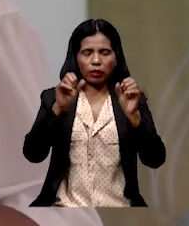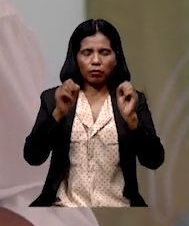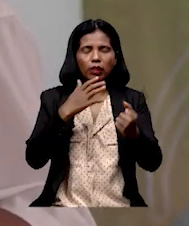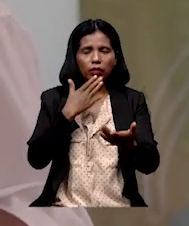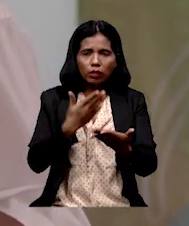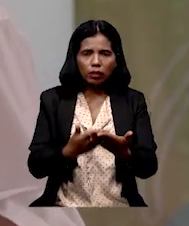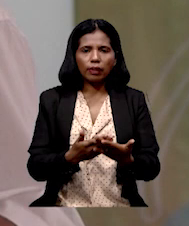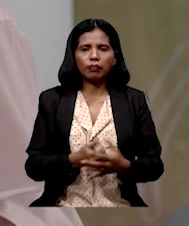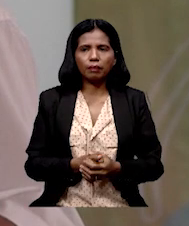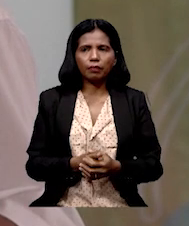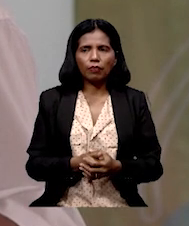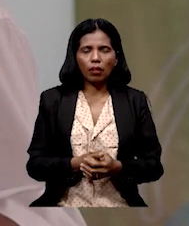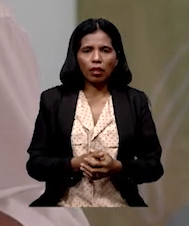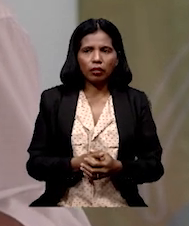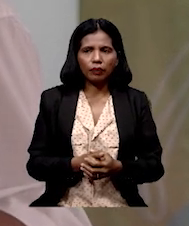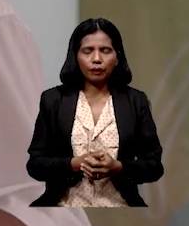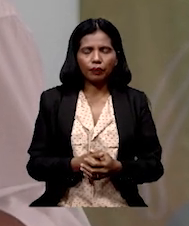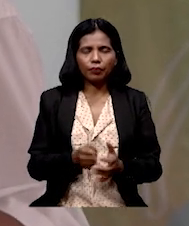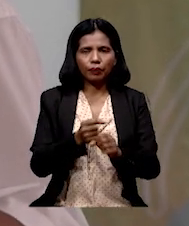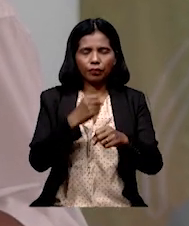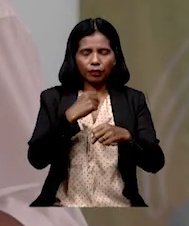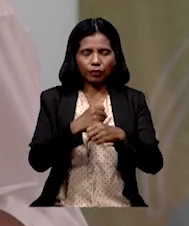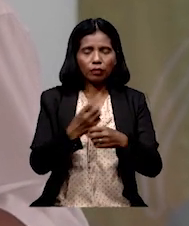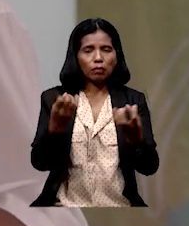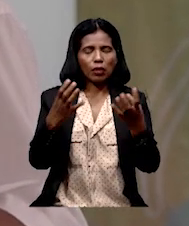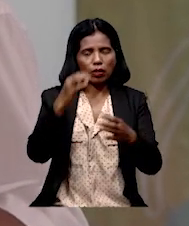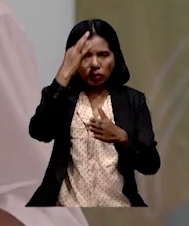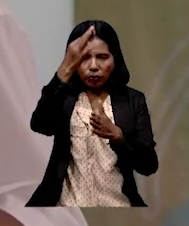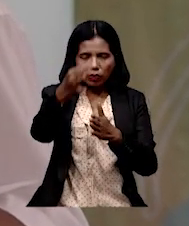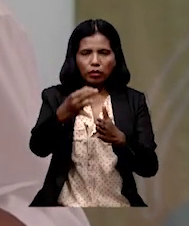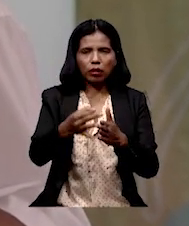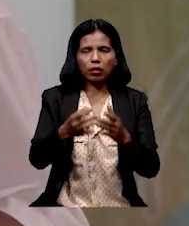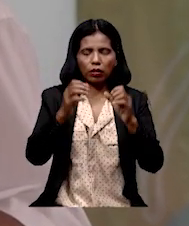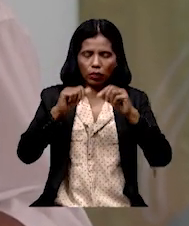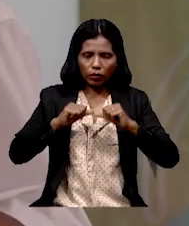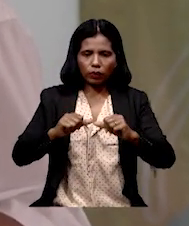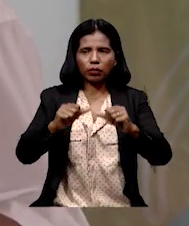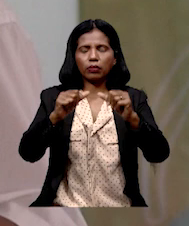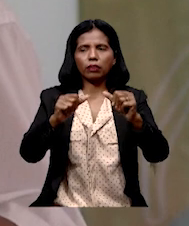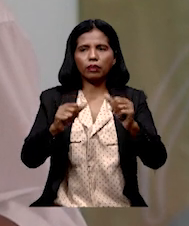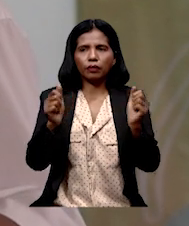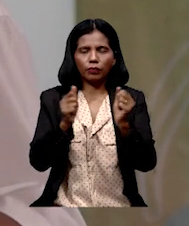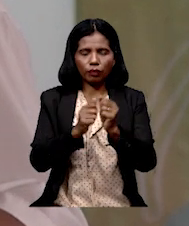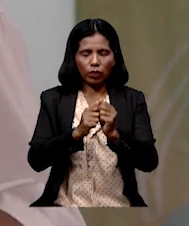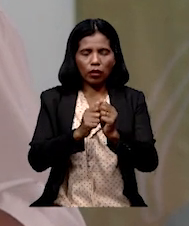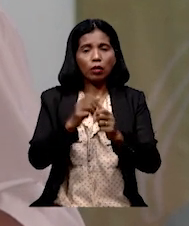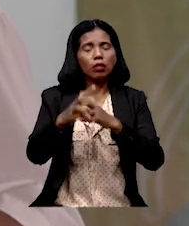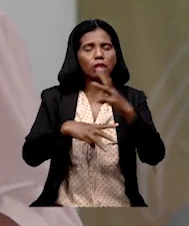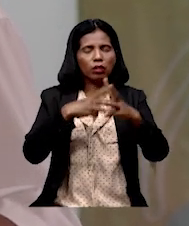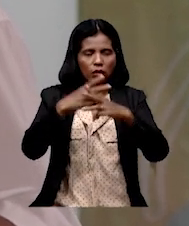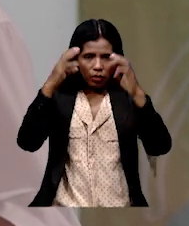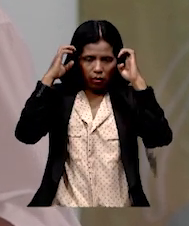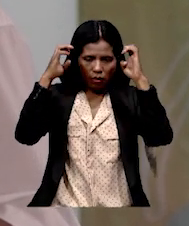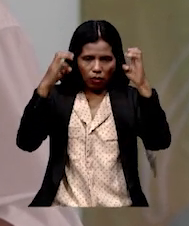hori hamuris obra barak lutan iha futur nune kontinua eleva kualidade mundu edukasan iha raidoben